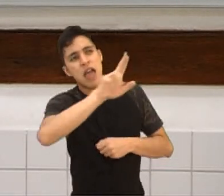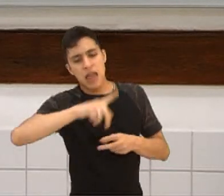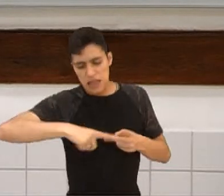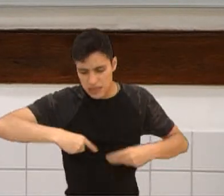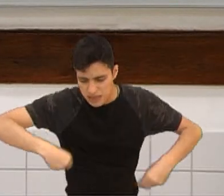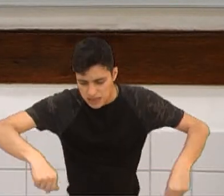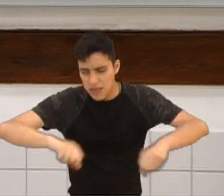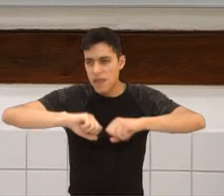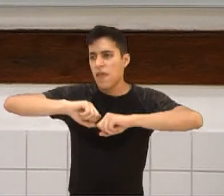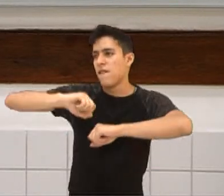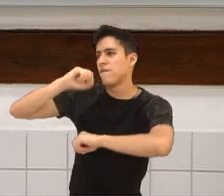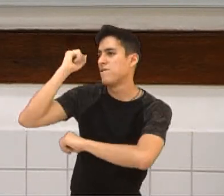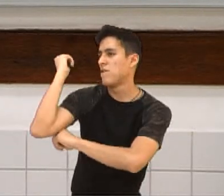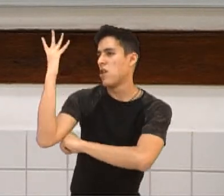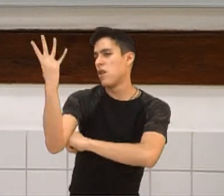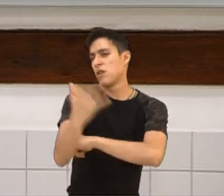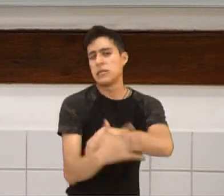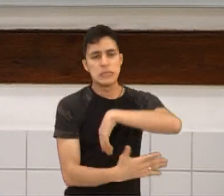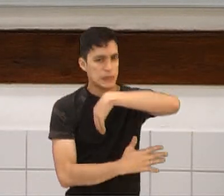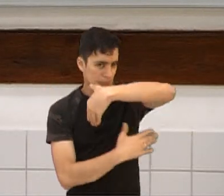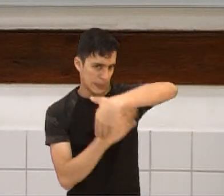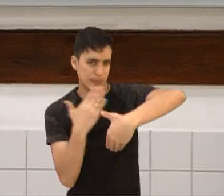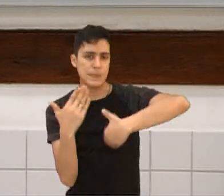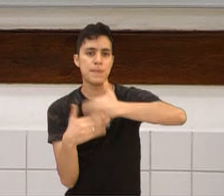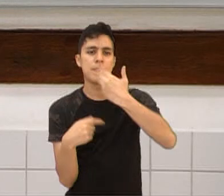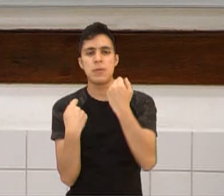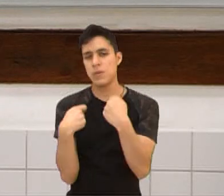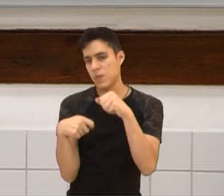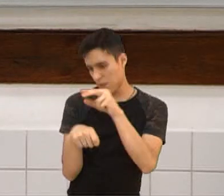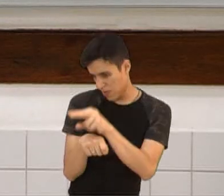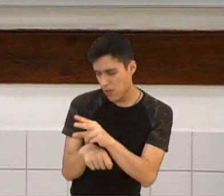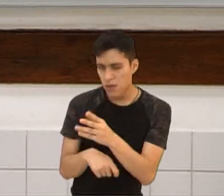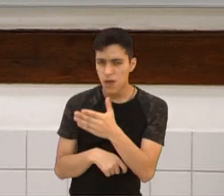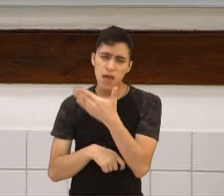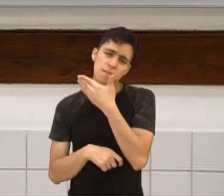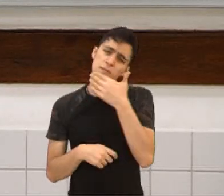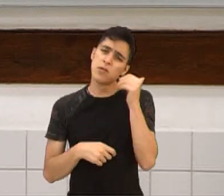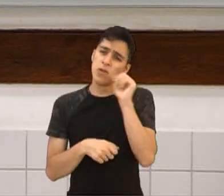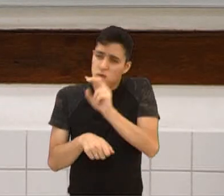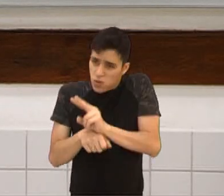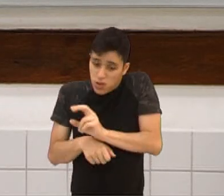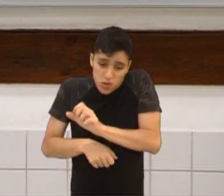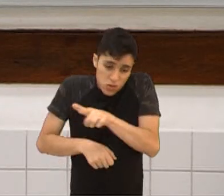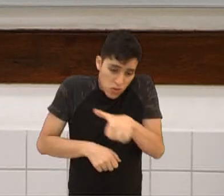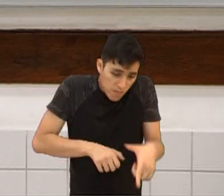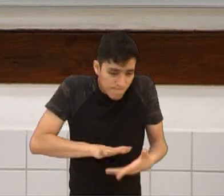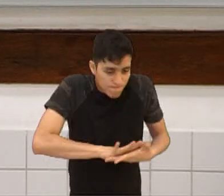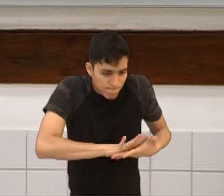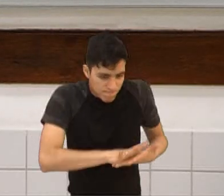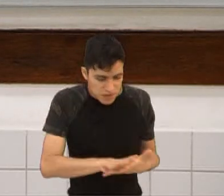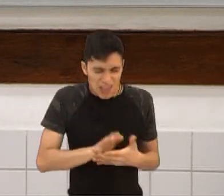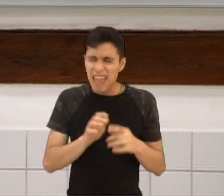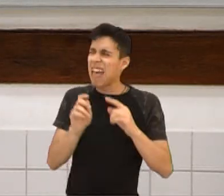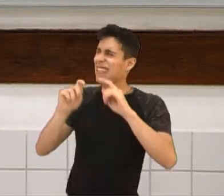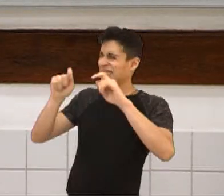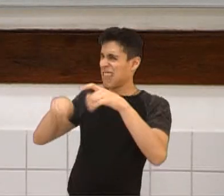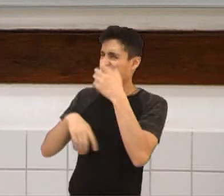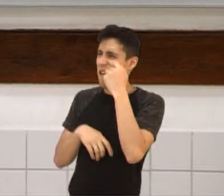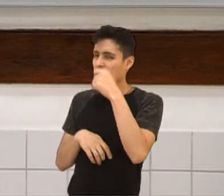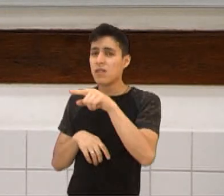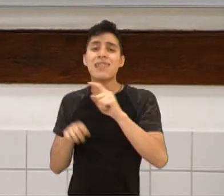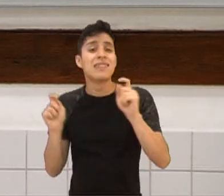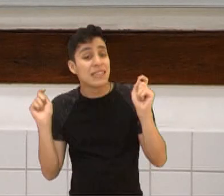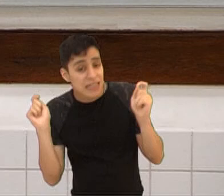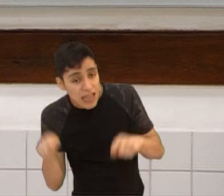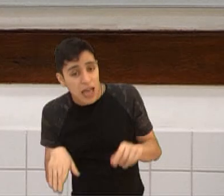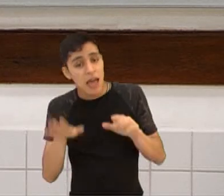as florestas. Então tem tanta coisa bonita para a gente cuidar em vez de degradar. Dá para lucrar mesmo assim? Dá. É só pensar com mais cuidado